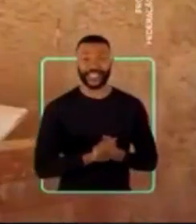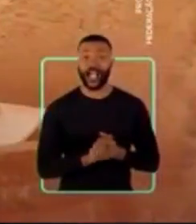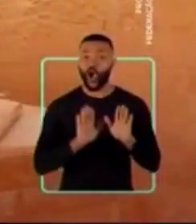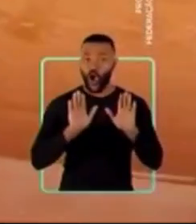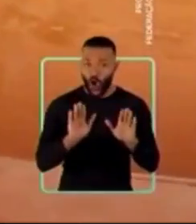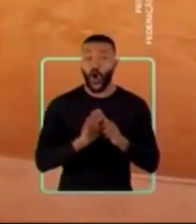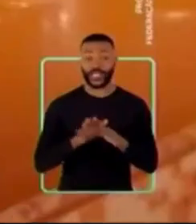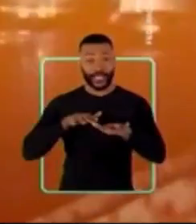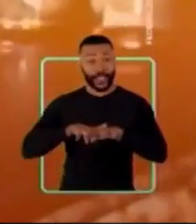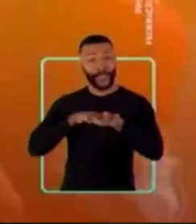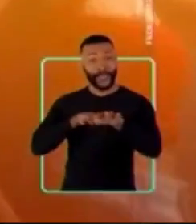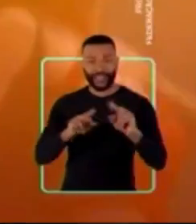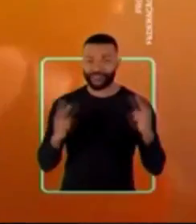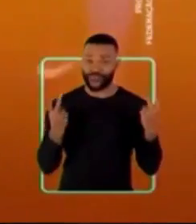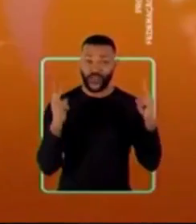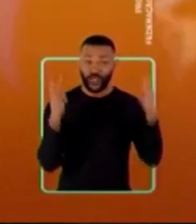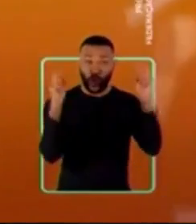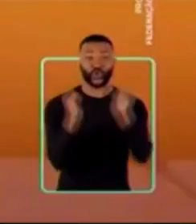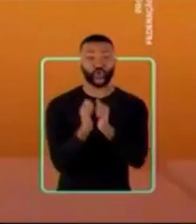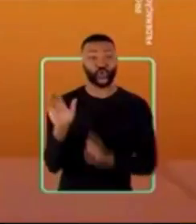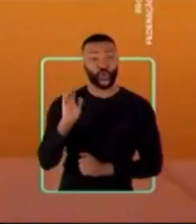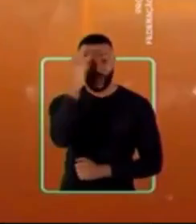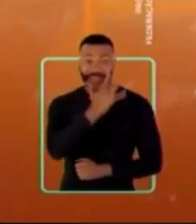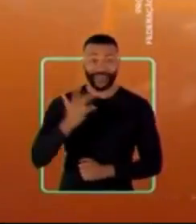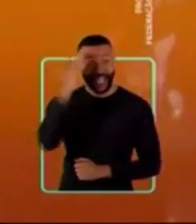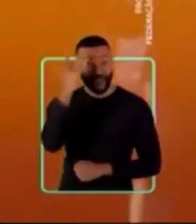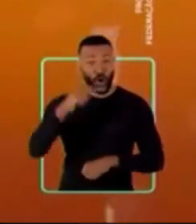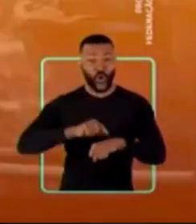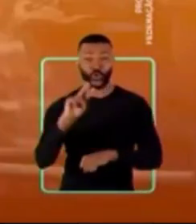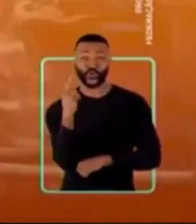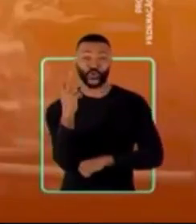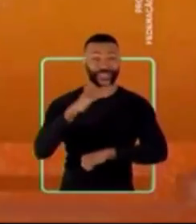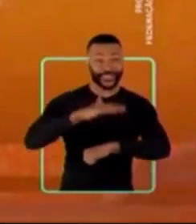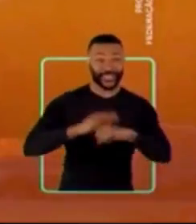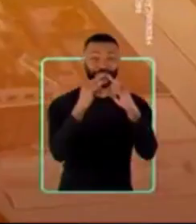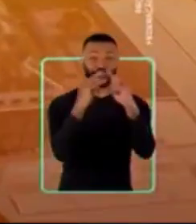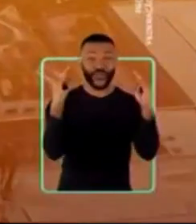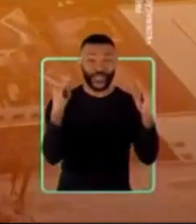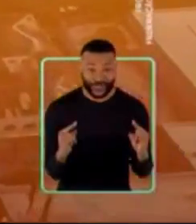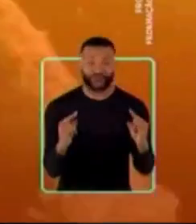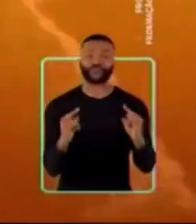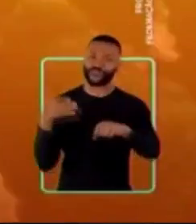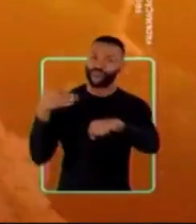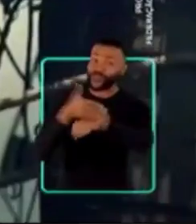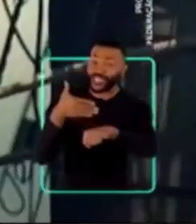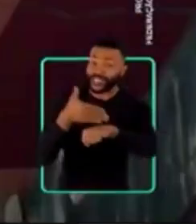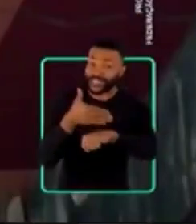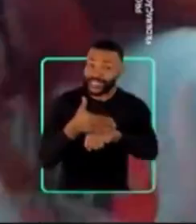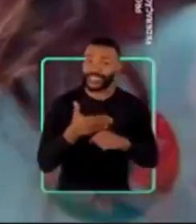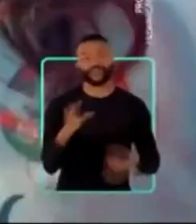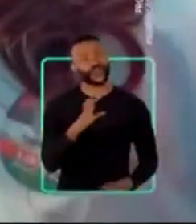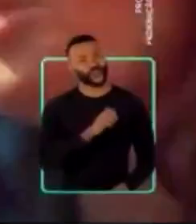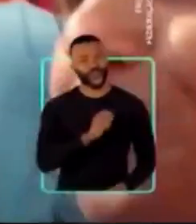E não perca Caminhada da Vitória com Lula e Haddad, amanhã às 14 horas no MASP. Participe